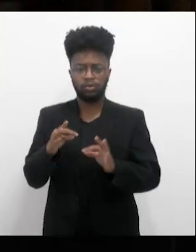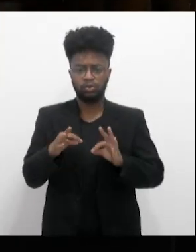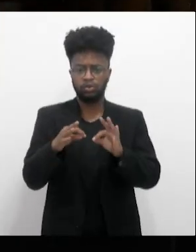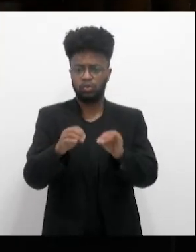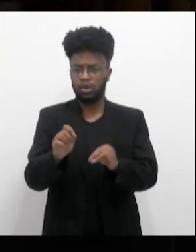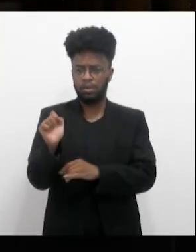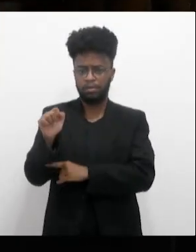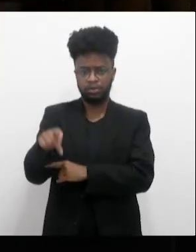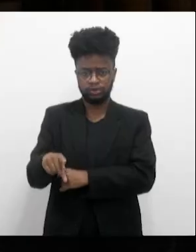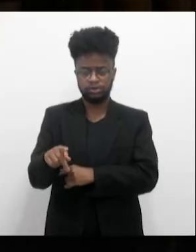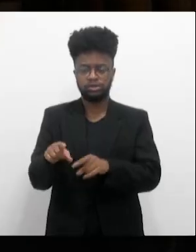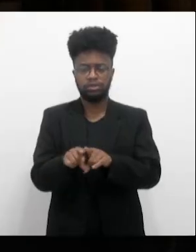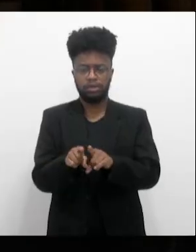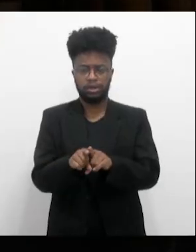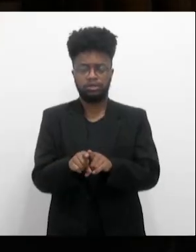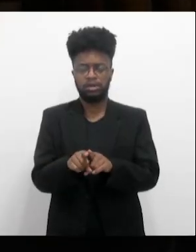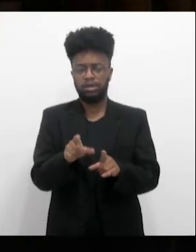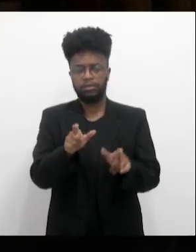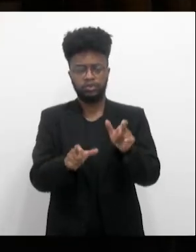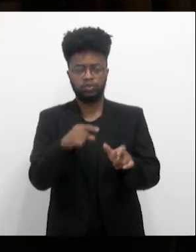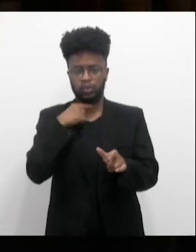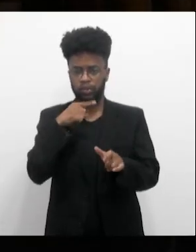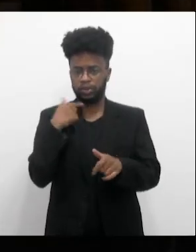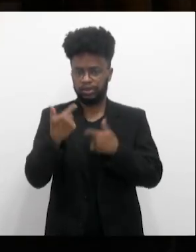e pensionistas do Estado.